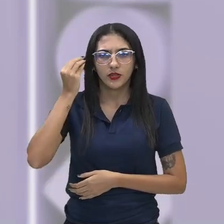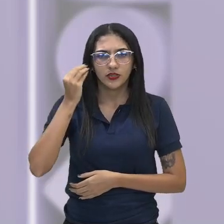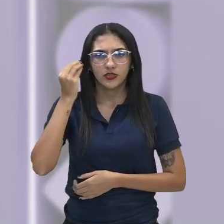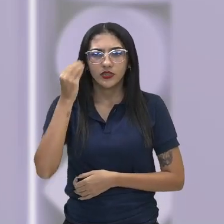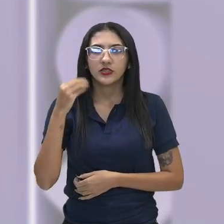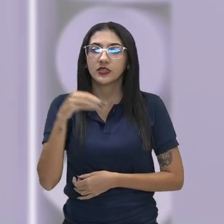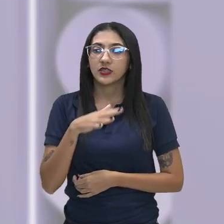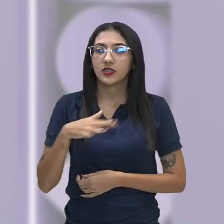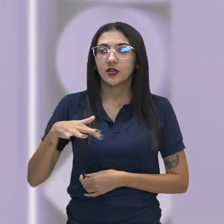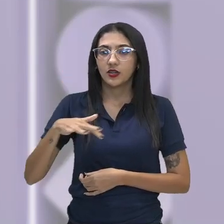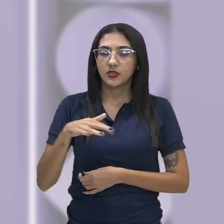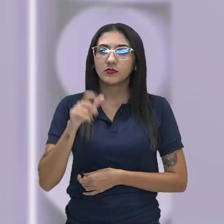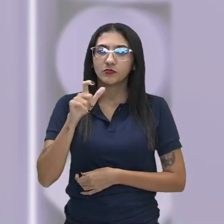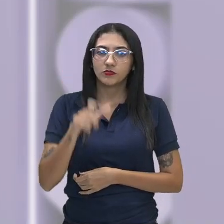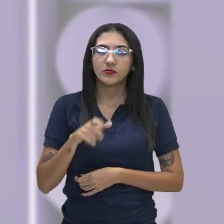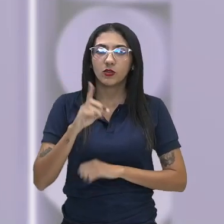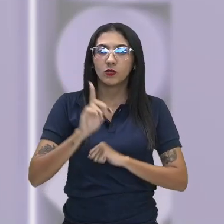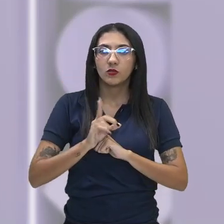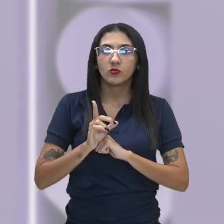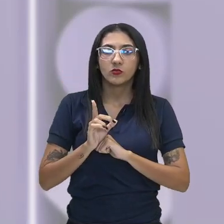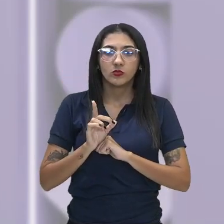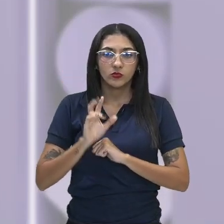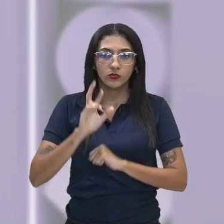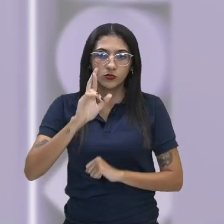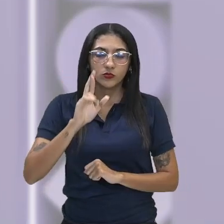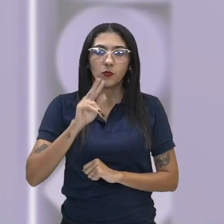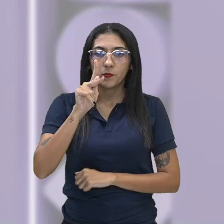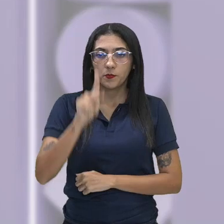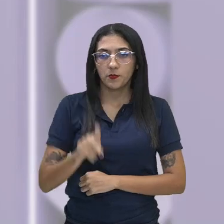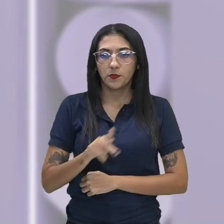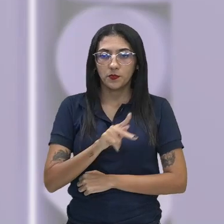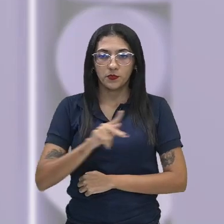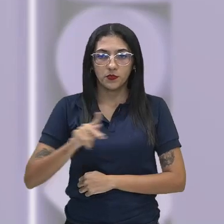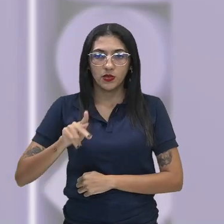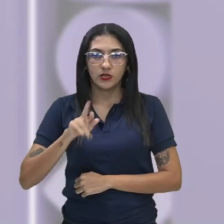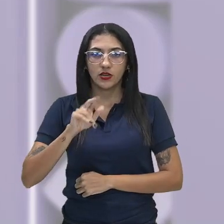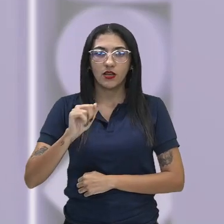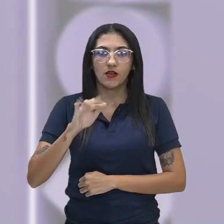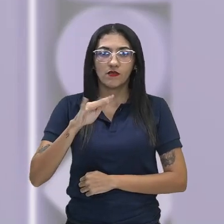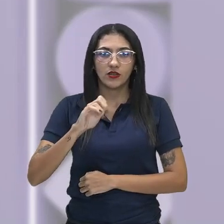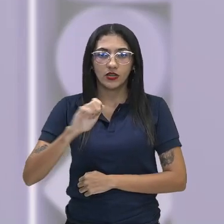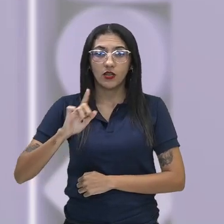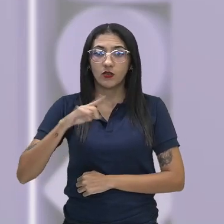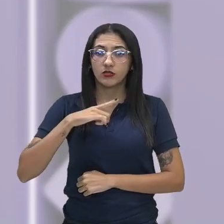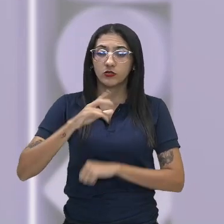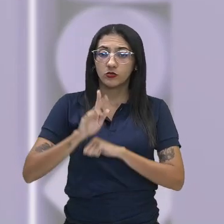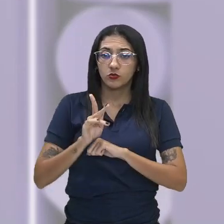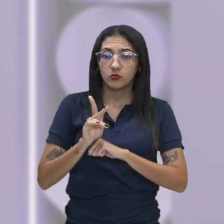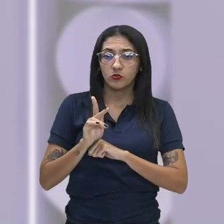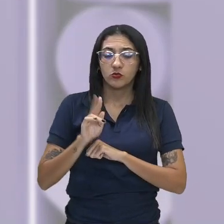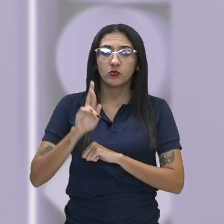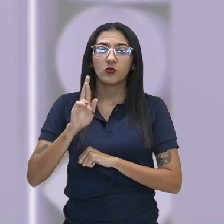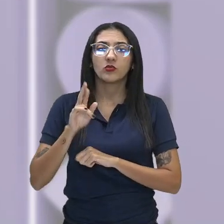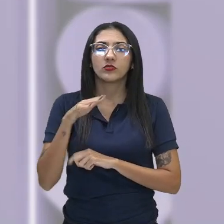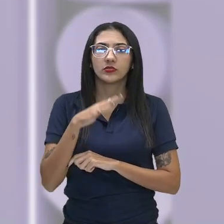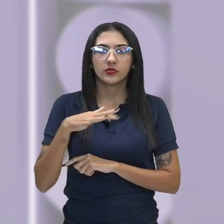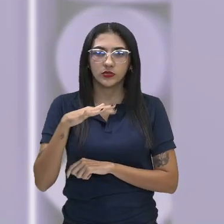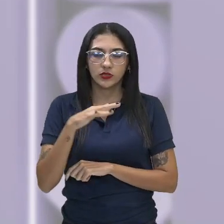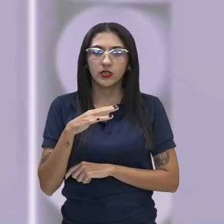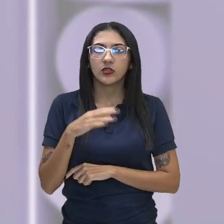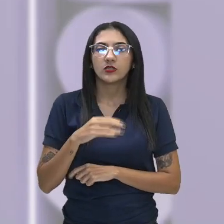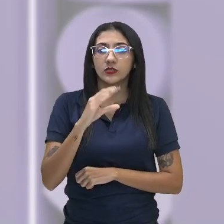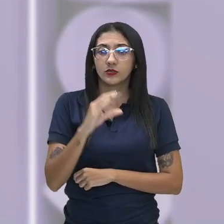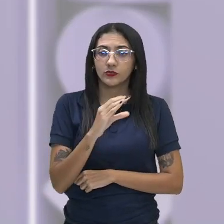da religião, que é o nosso querido doutor reverendo Rafael Vilaça, que é mestre doutor em ciência da religião pela Universidade Católica